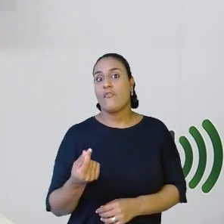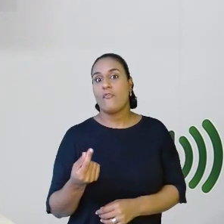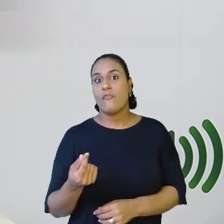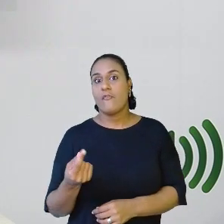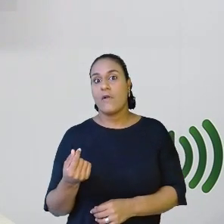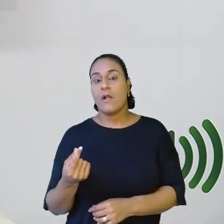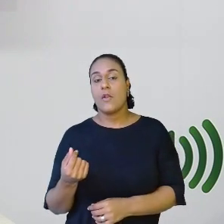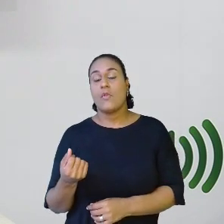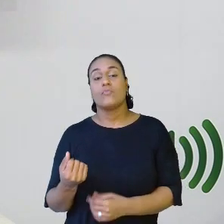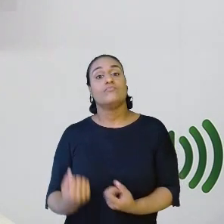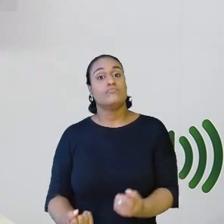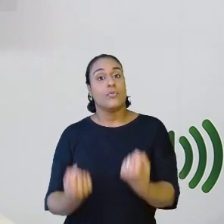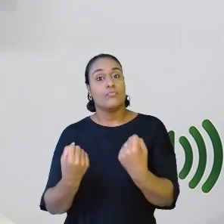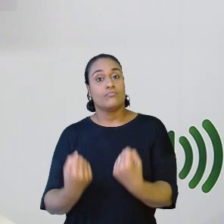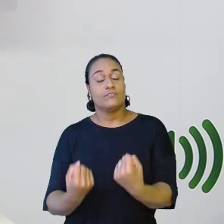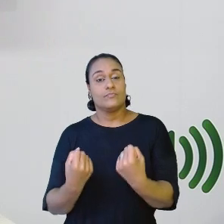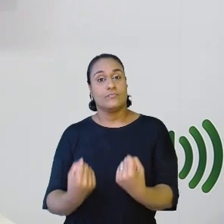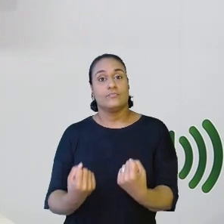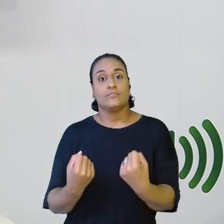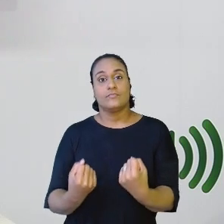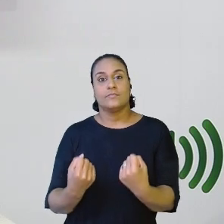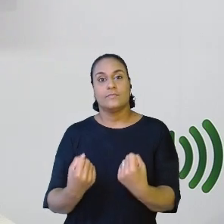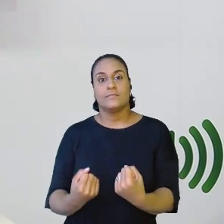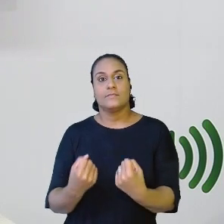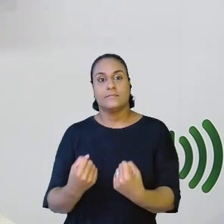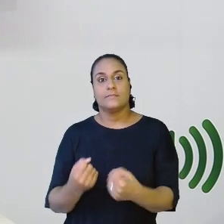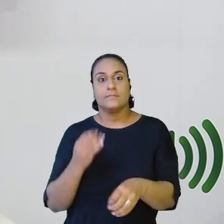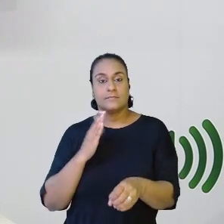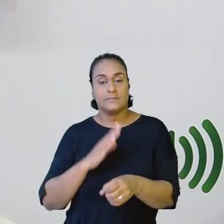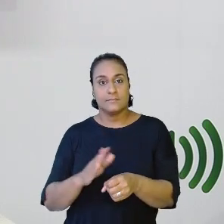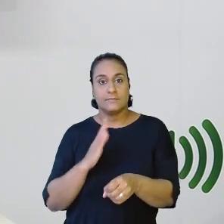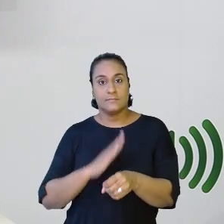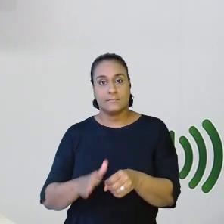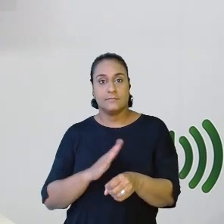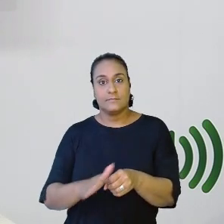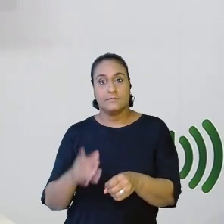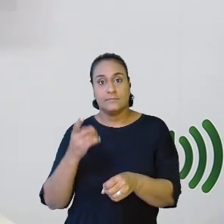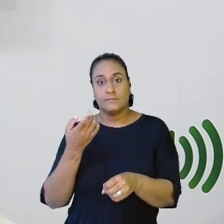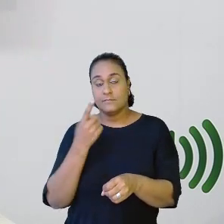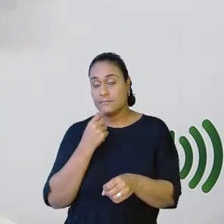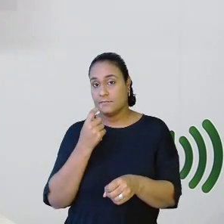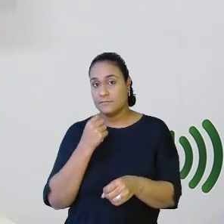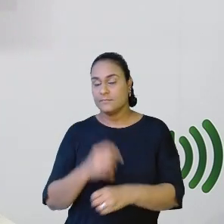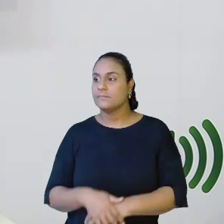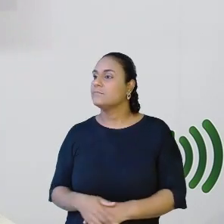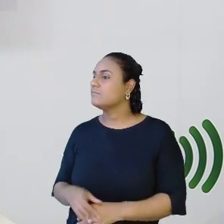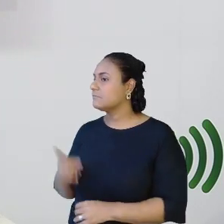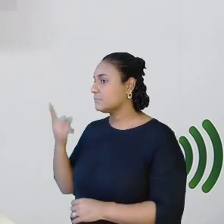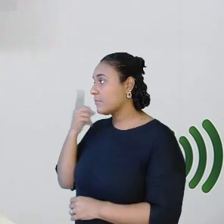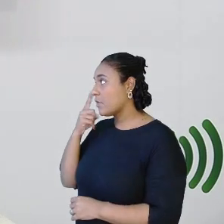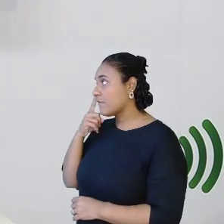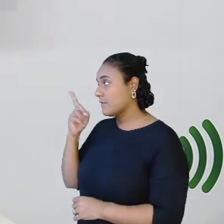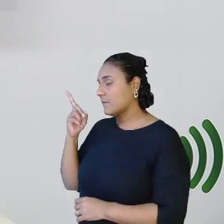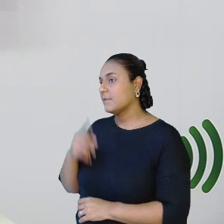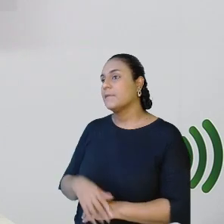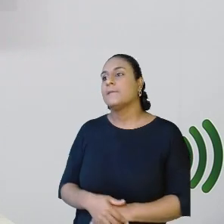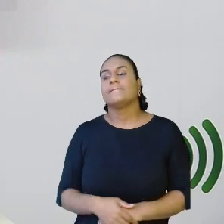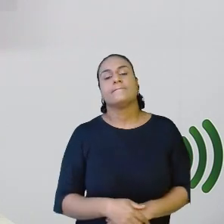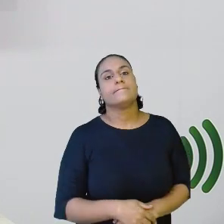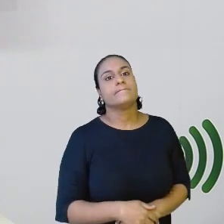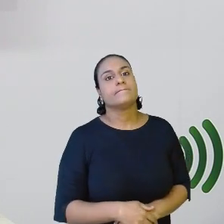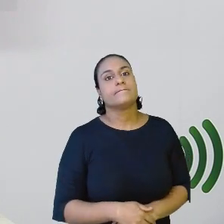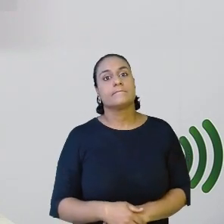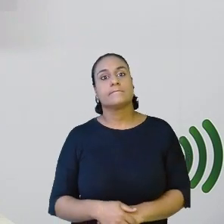do tomate. É a escrita decimal, tá bom? Vamos ver? Olha só, presta atenção.